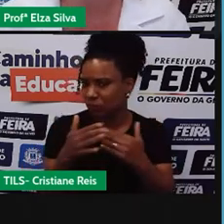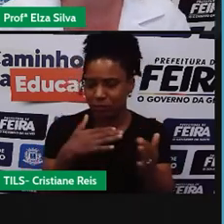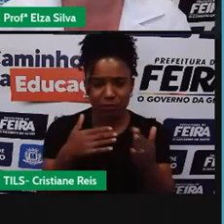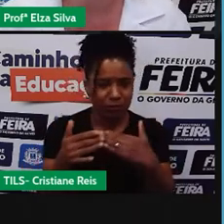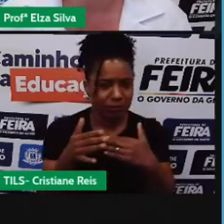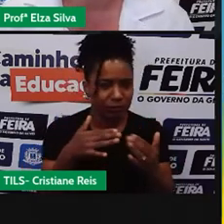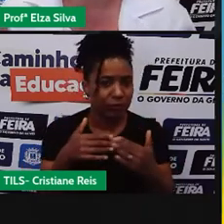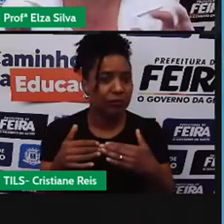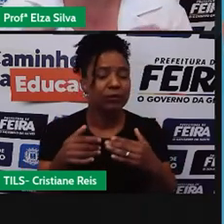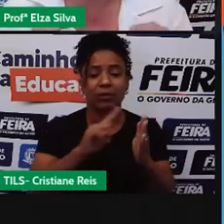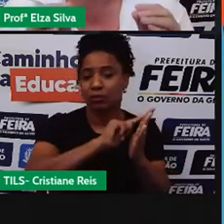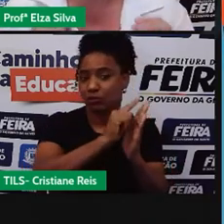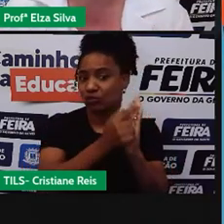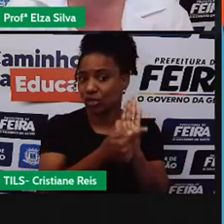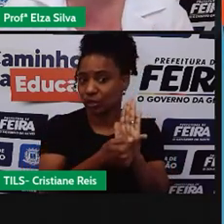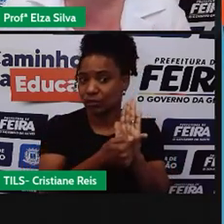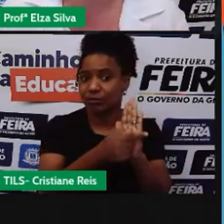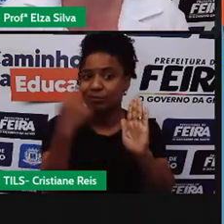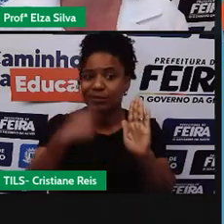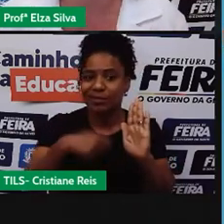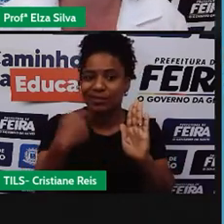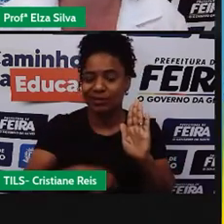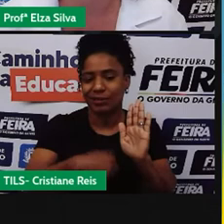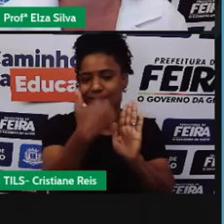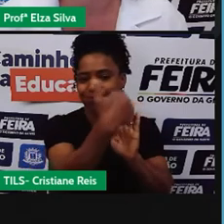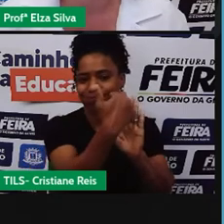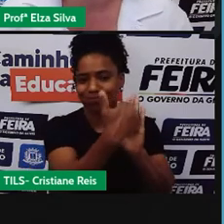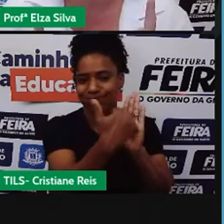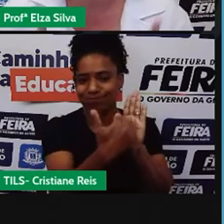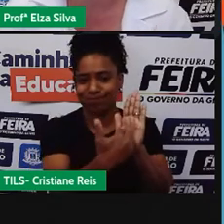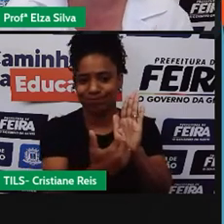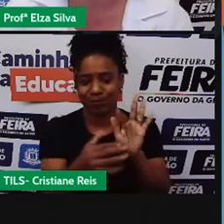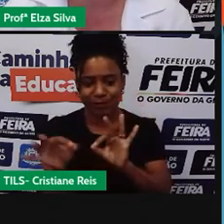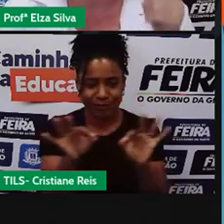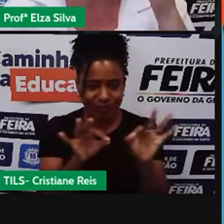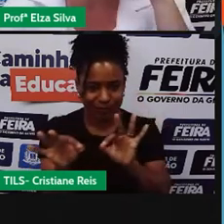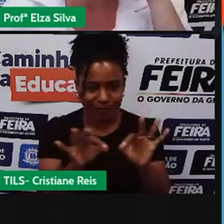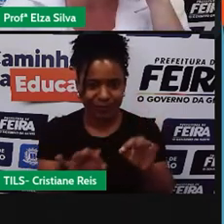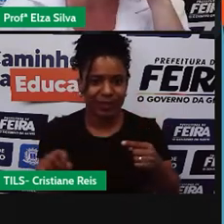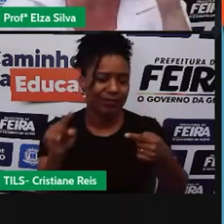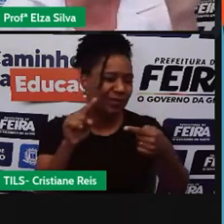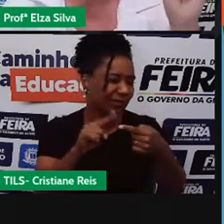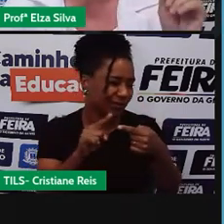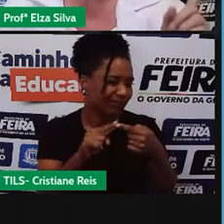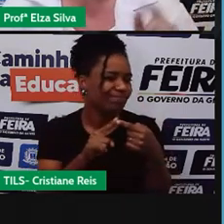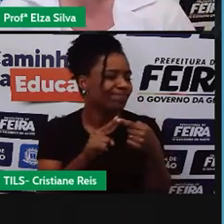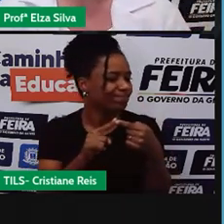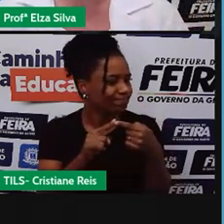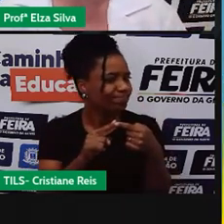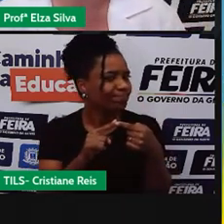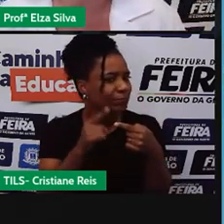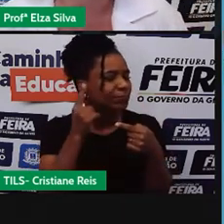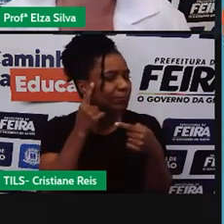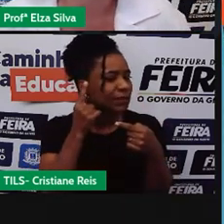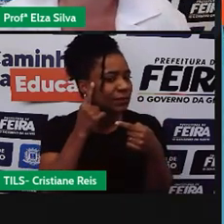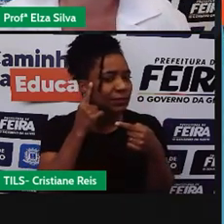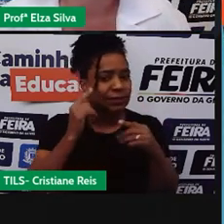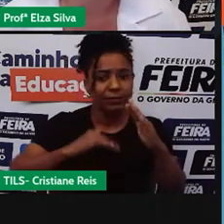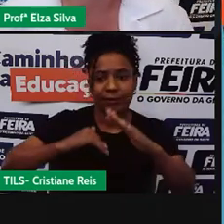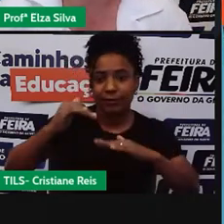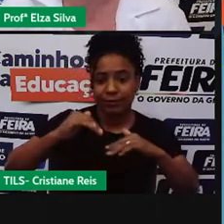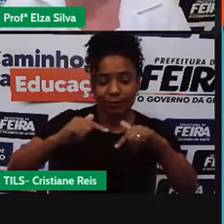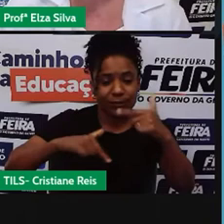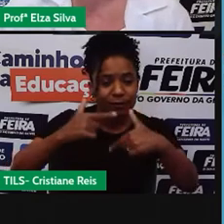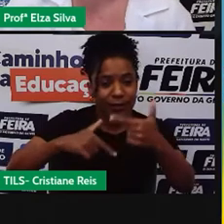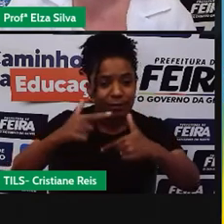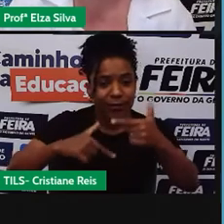gênero, precisamos fazer um planejamento. Primeiro, pense na vaga de emprego